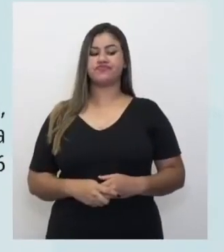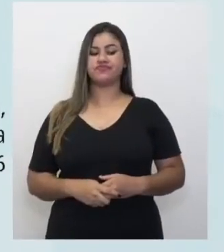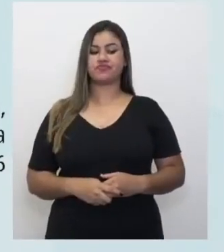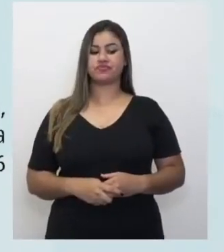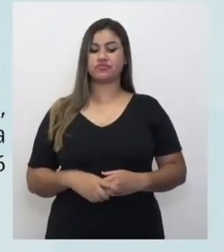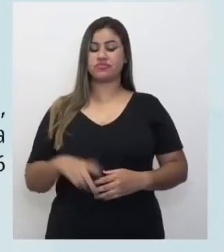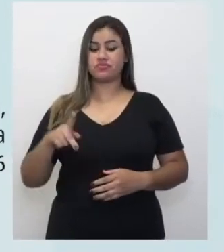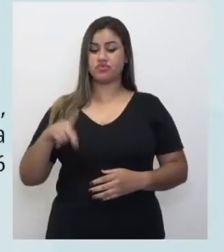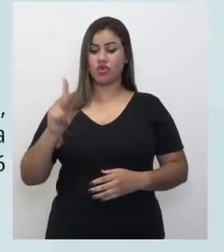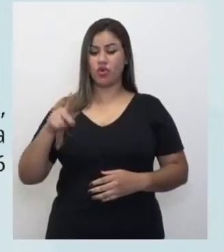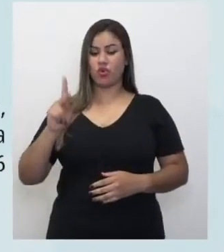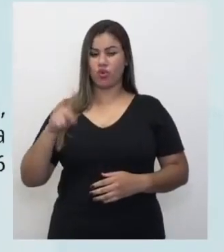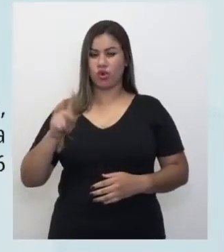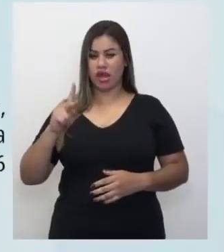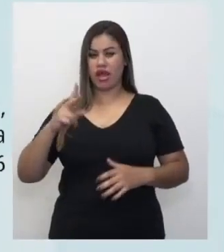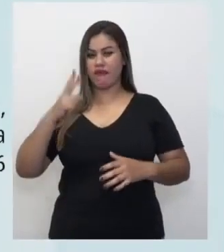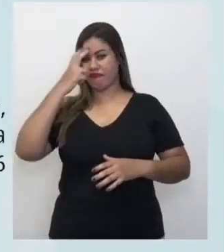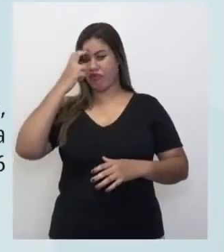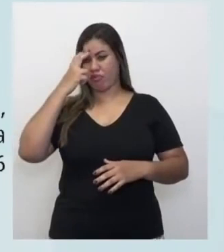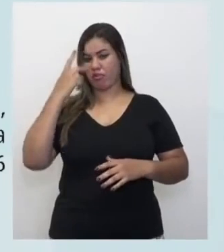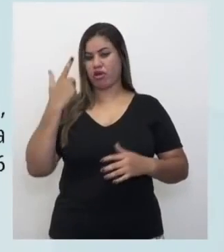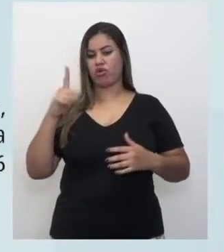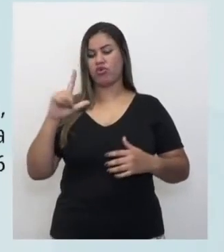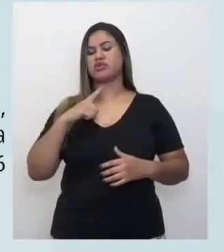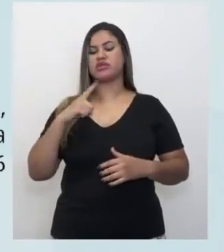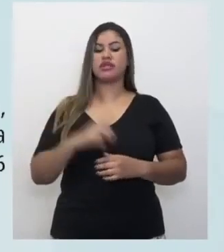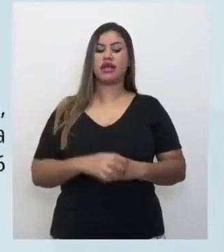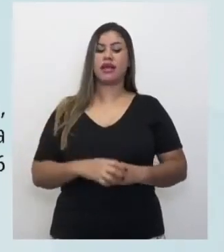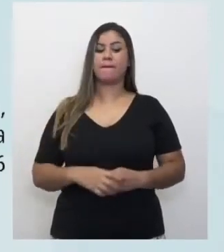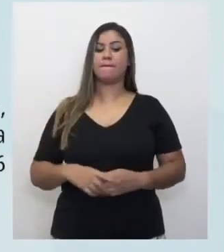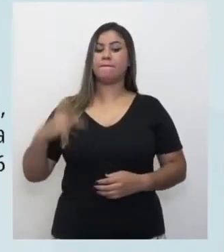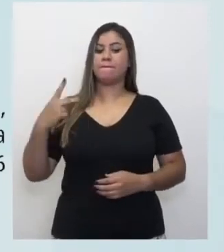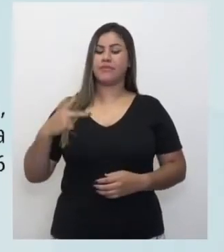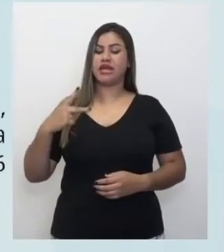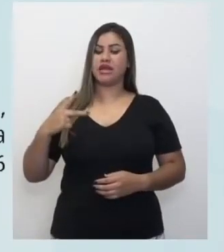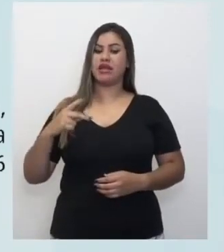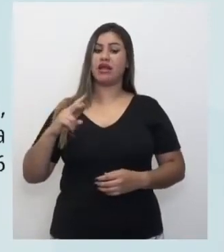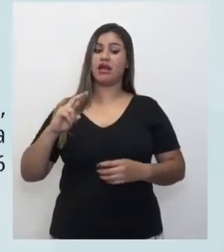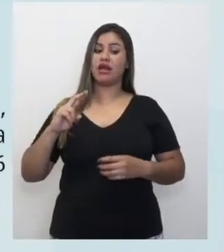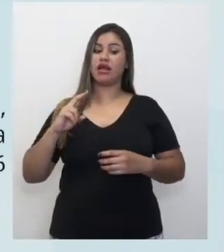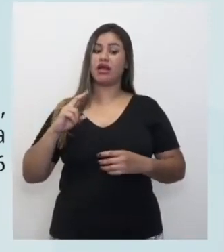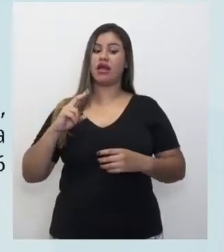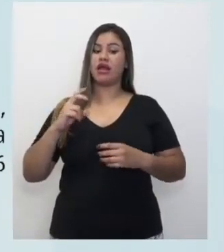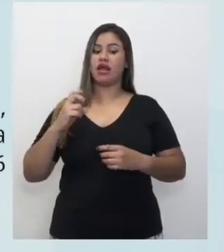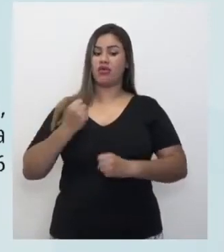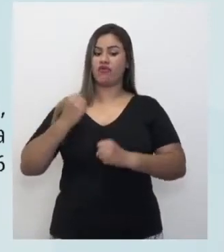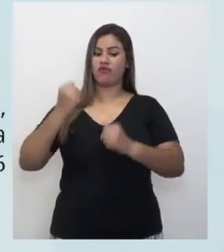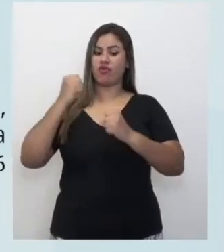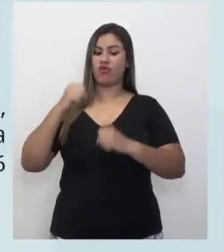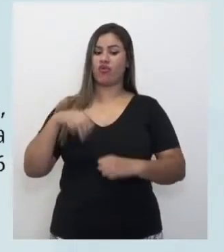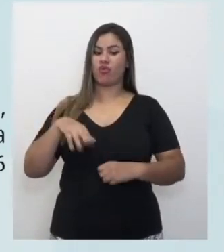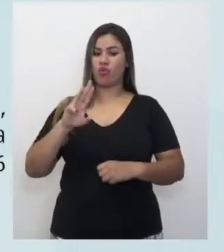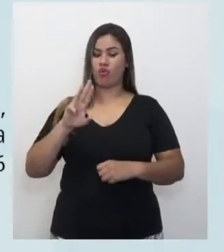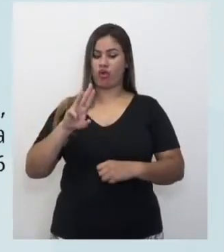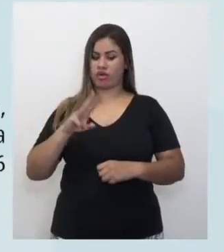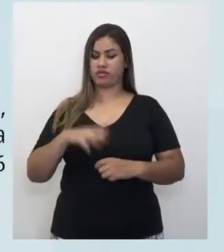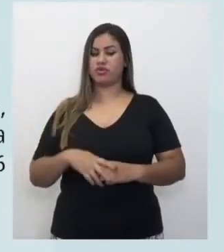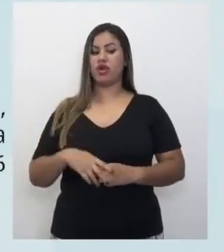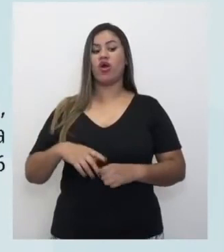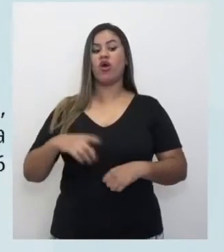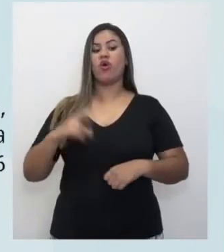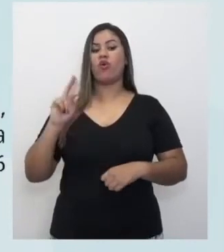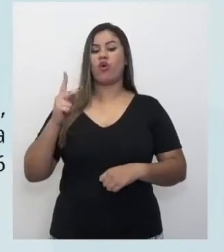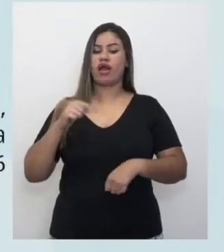esse K tem a ver com 1000 da fórmula, tá, gente? O P é a potência do aparelho em watts. O H é o número de horas que o